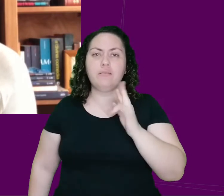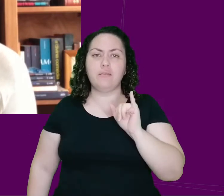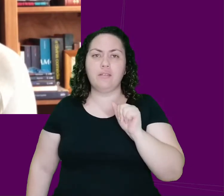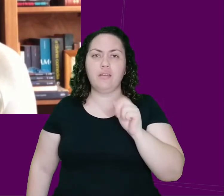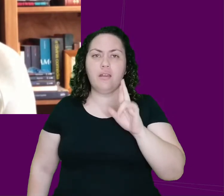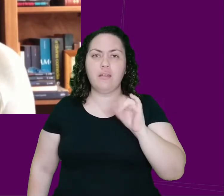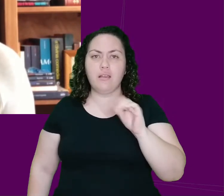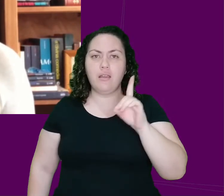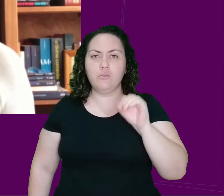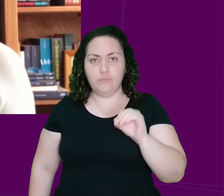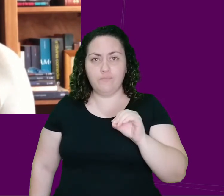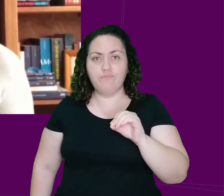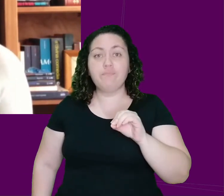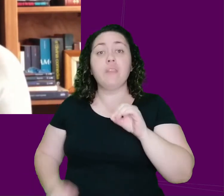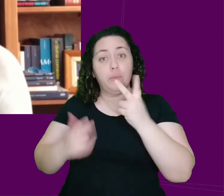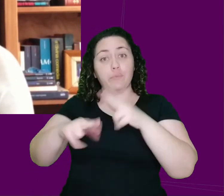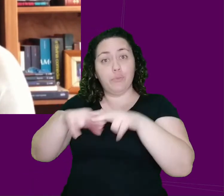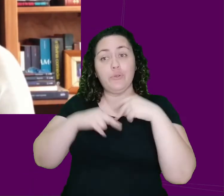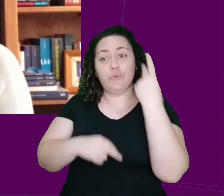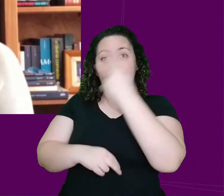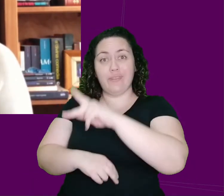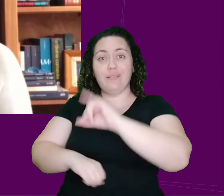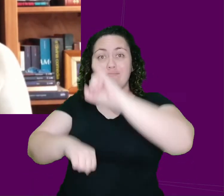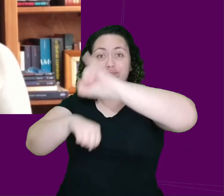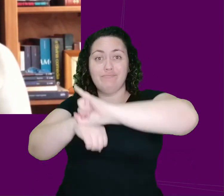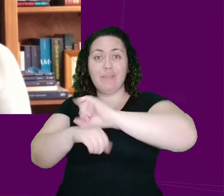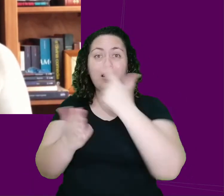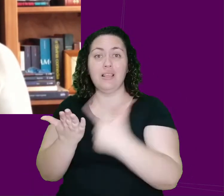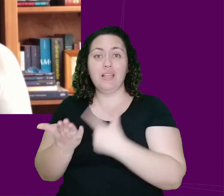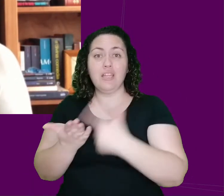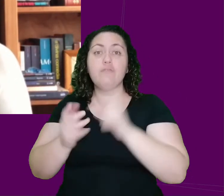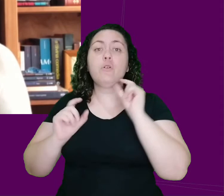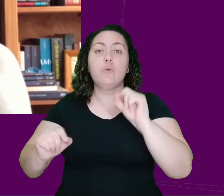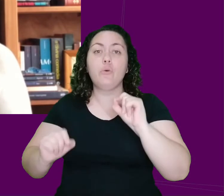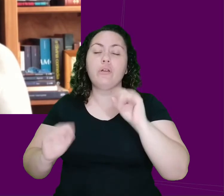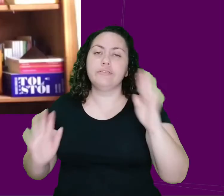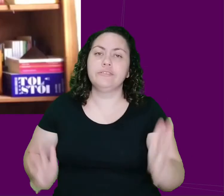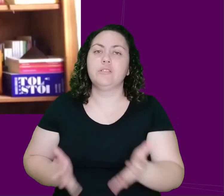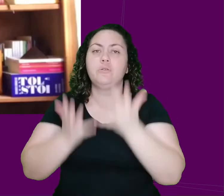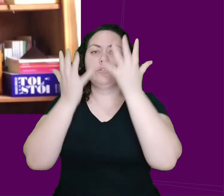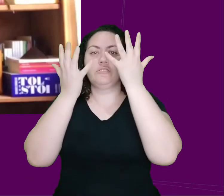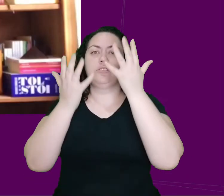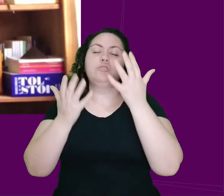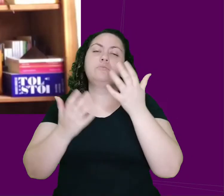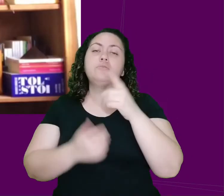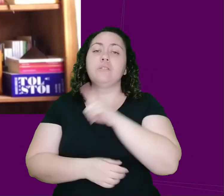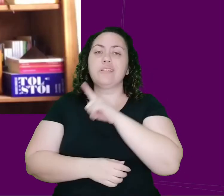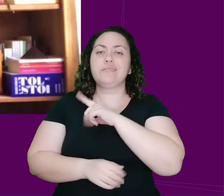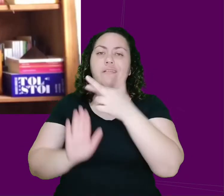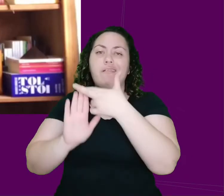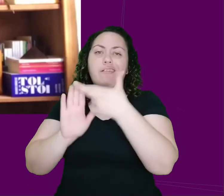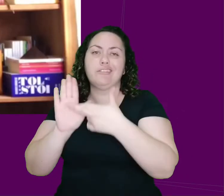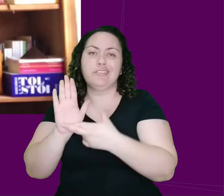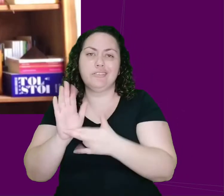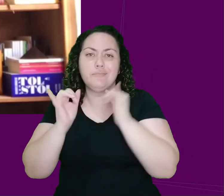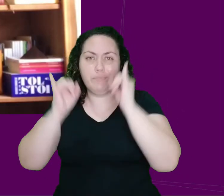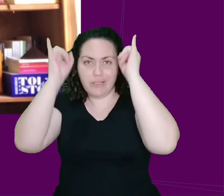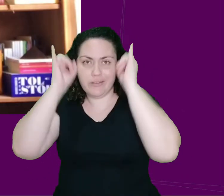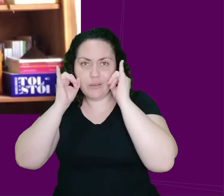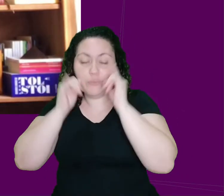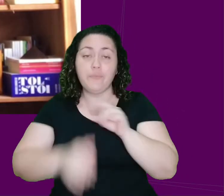por acaso, seu guarda-livros, o seu Ribeiro, é um saudosista do regime imperial. E Madalena trazendo noções